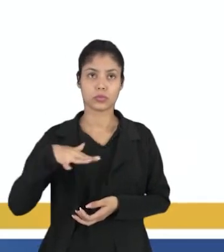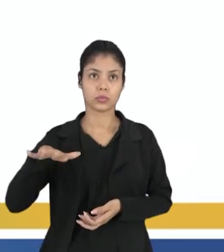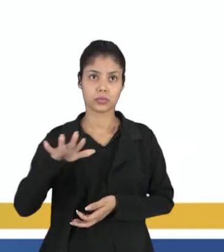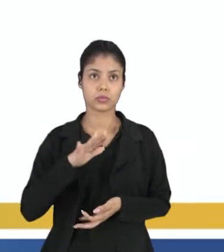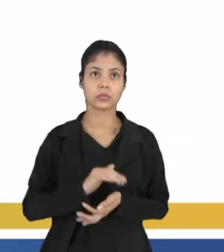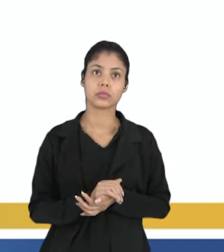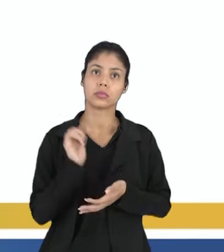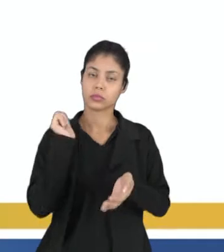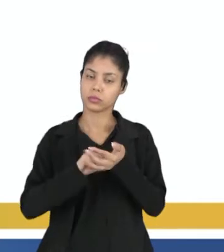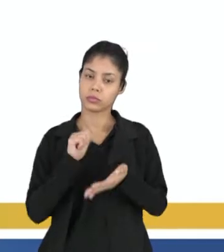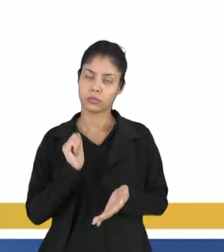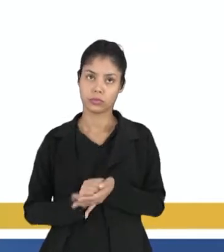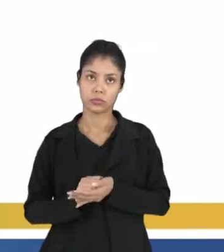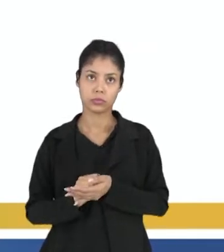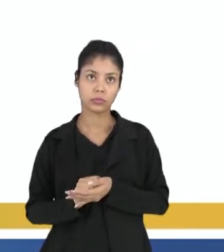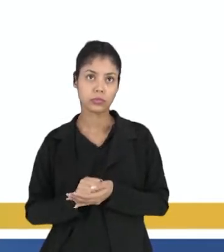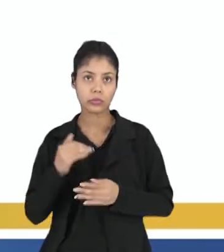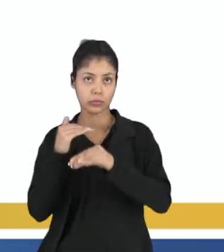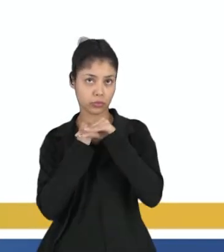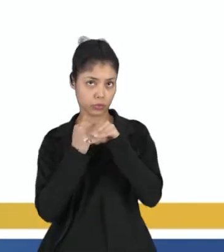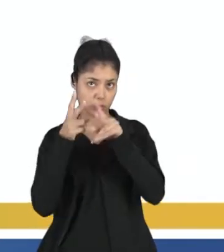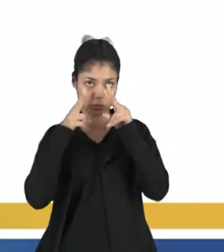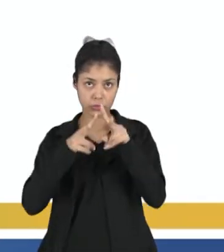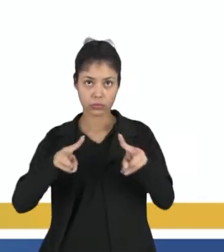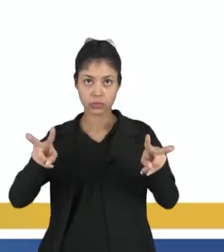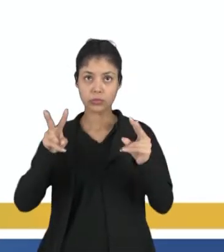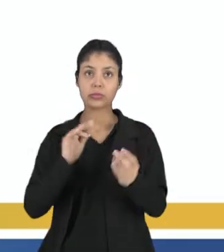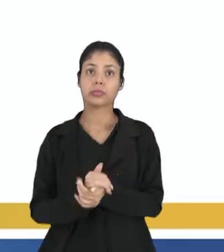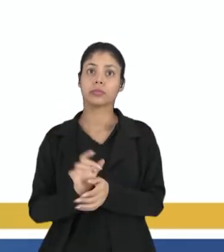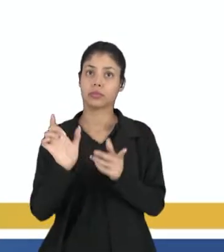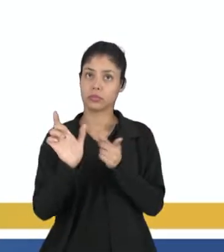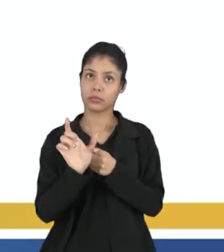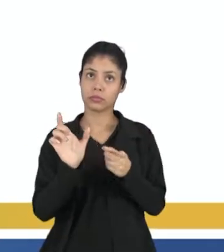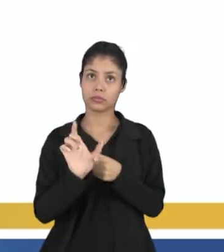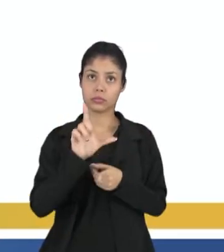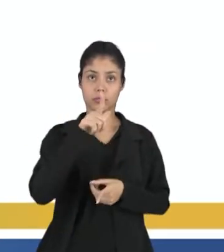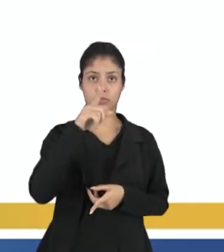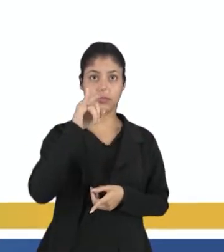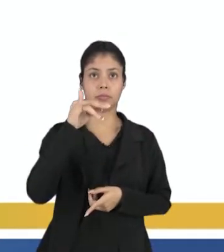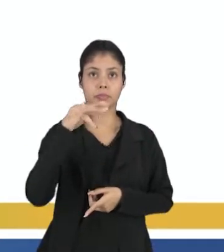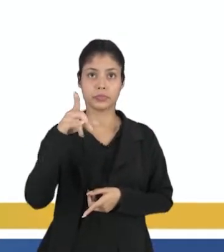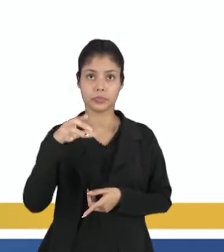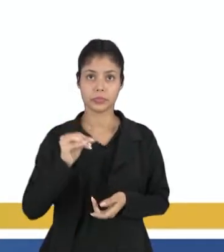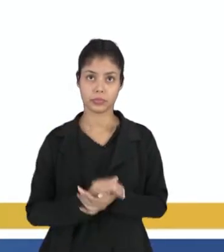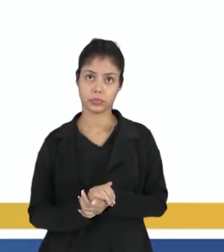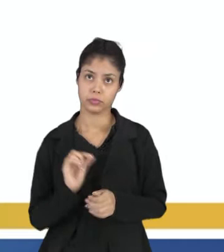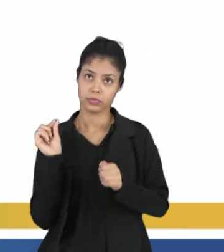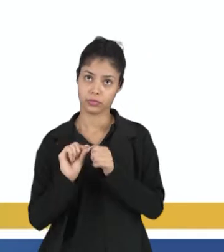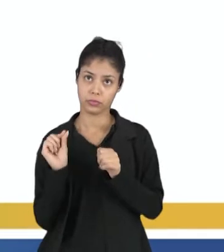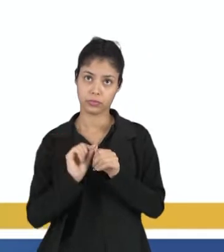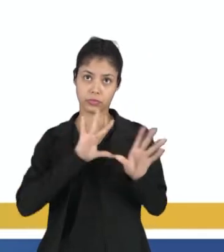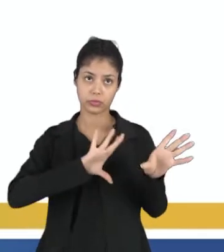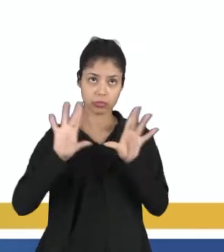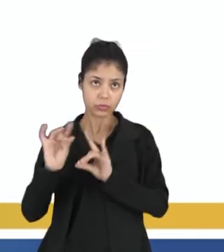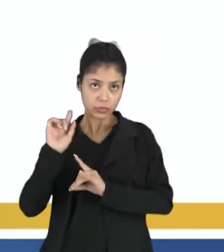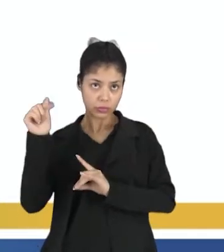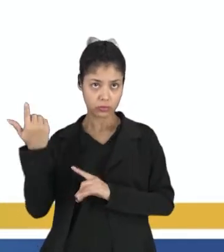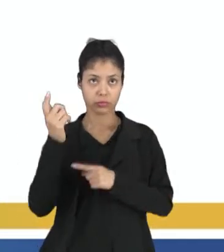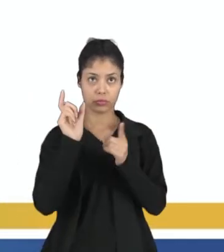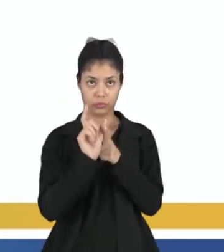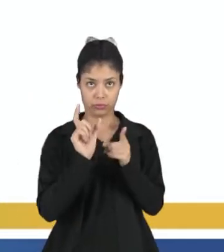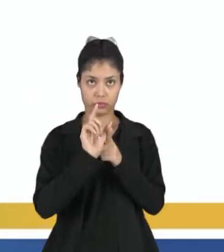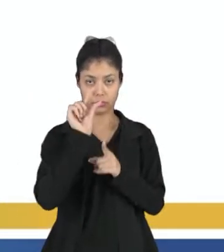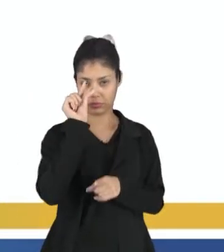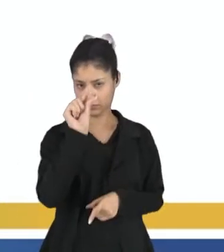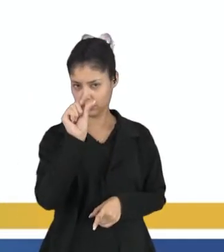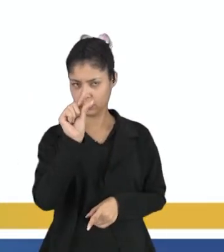Campos. Na criação altamente visual, uma palavra lixo é construída através de